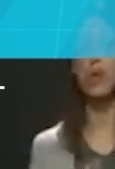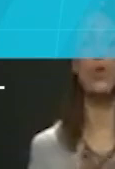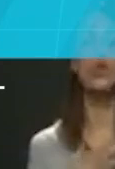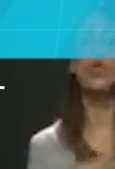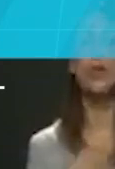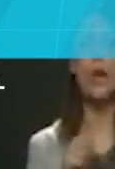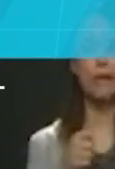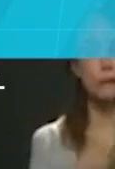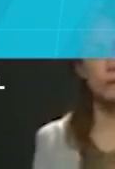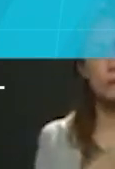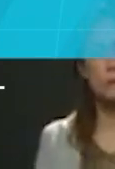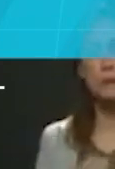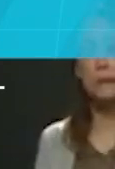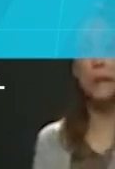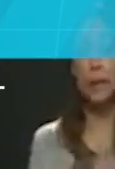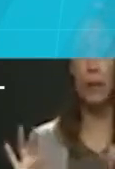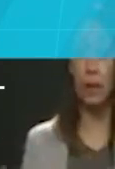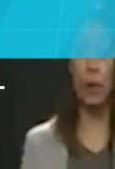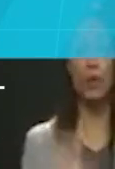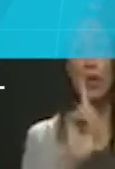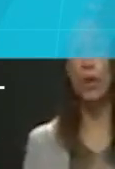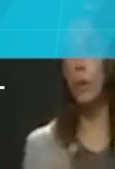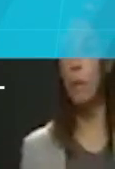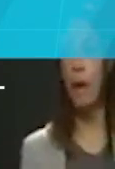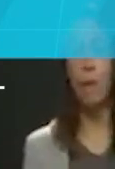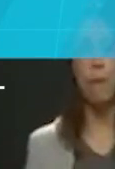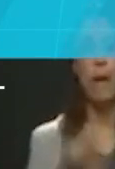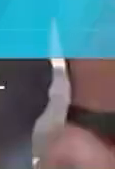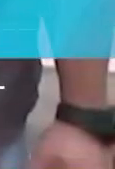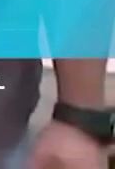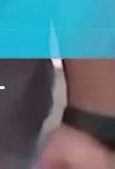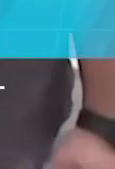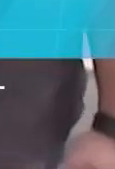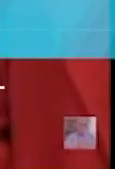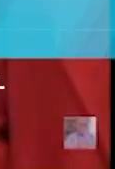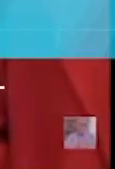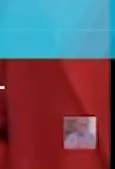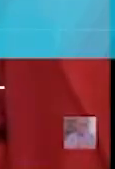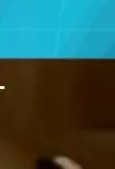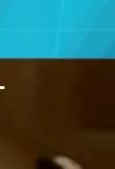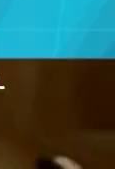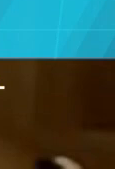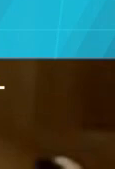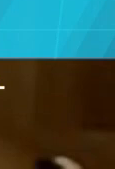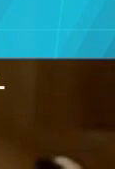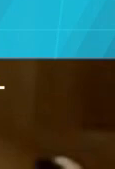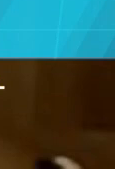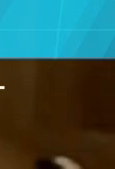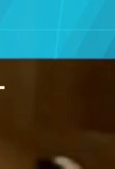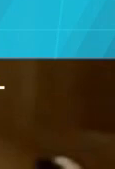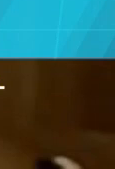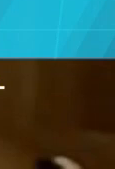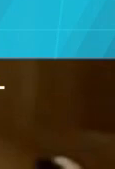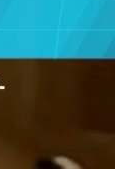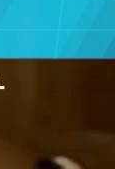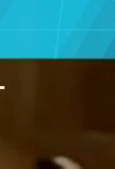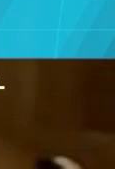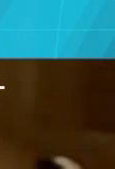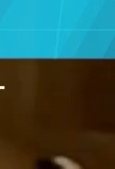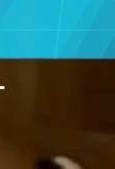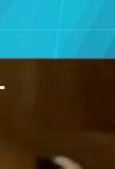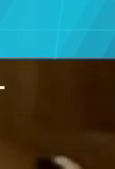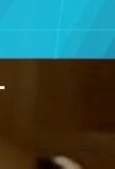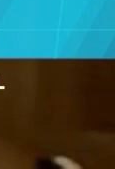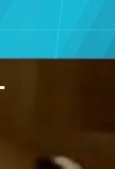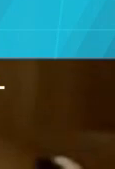nela e que ainda está indeciso entre escolher, no segundo turno, Bolsonaro ou Lula. Será um chamado à reflexão sobre a